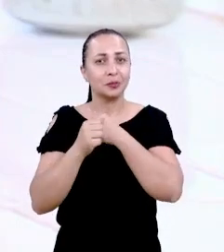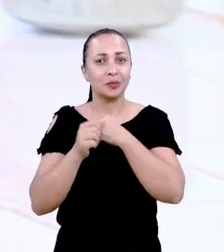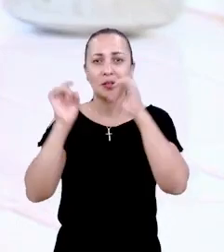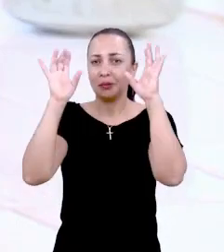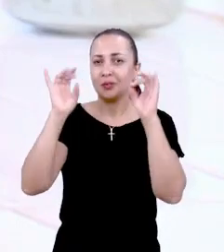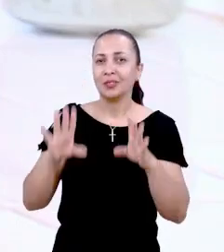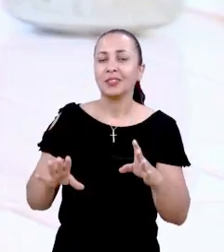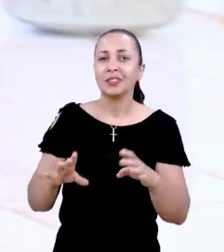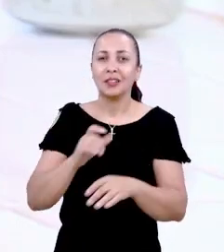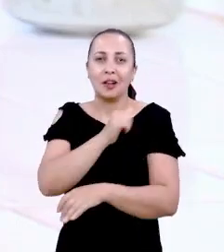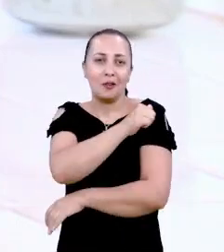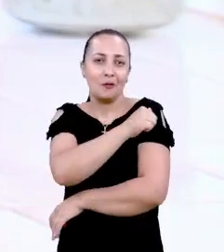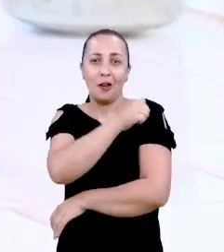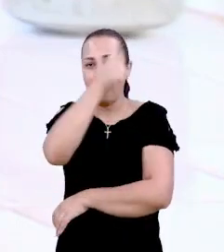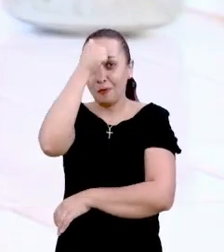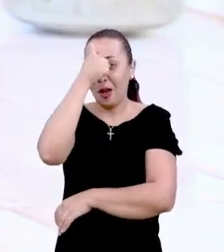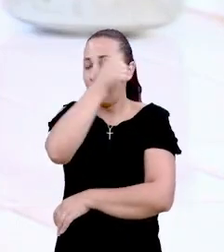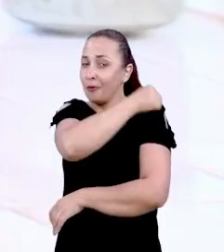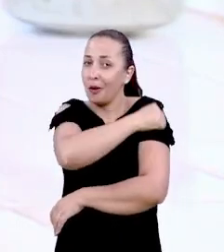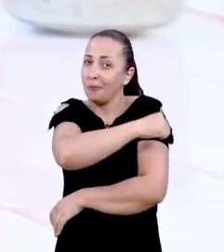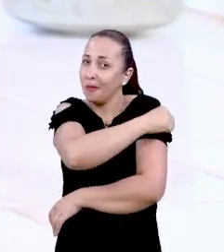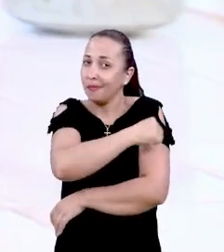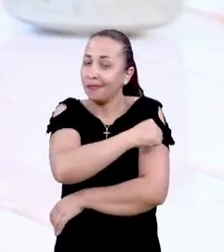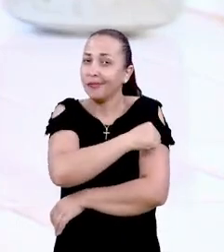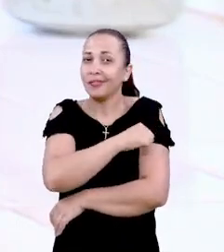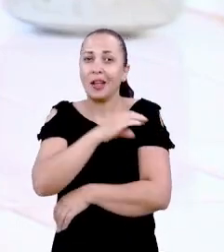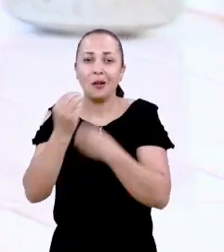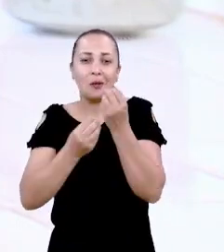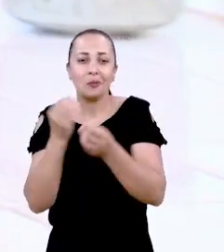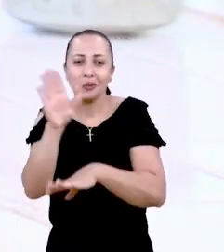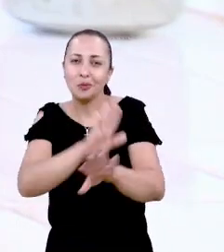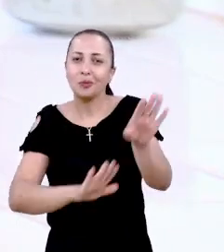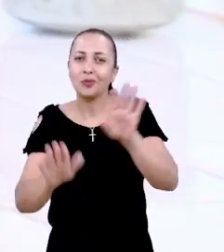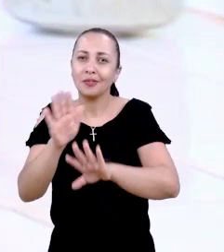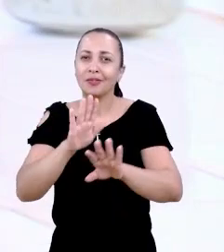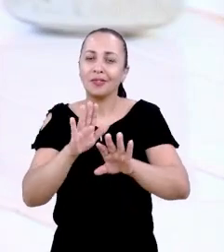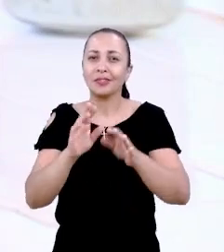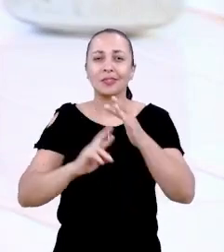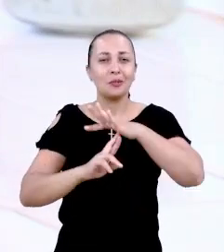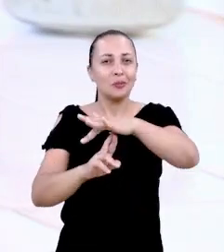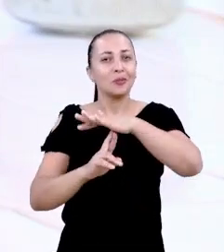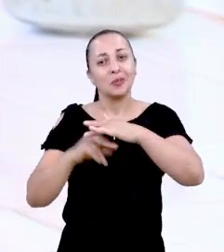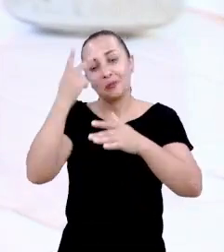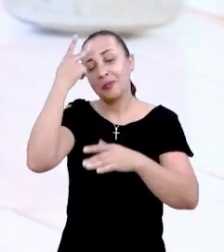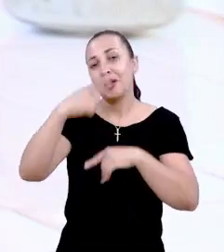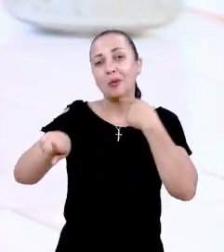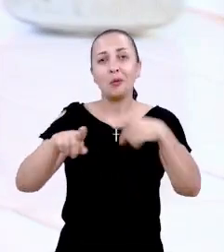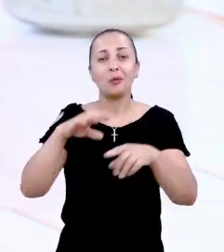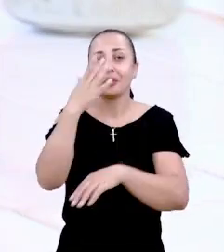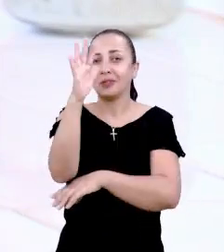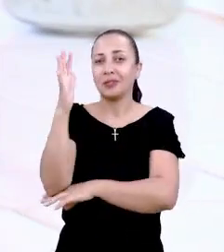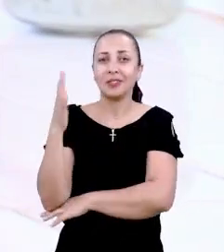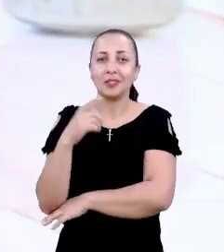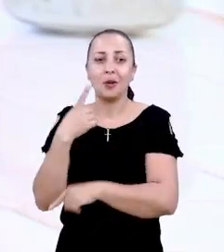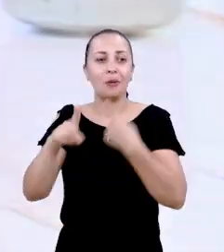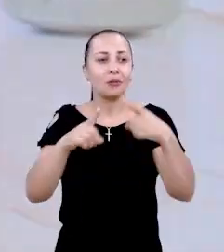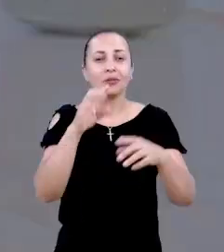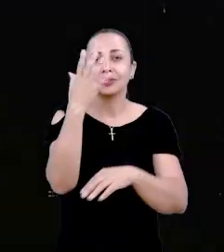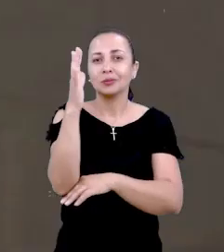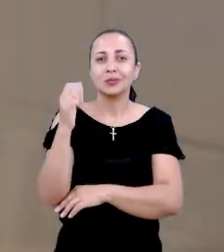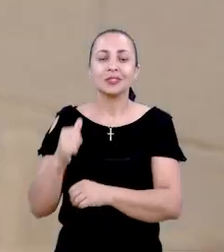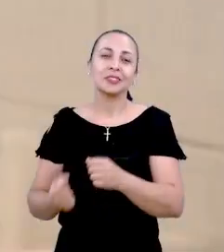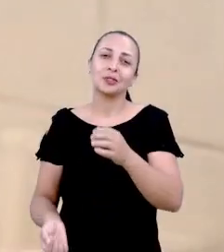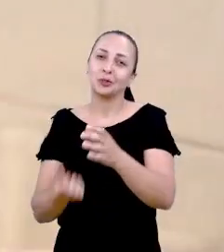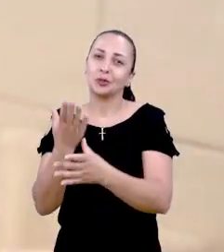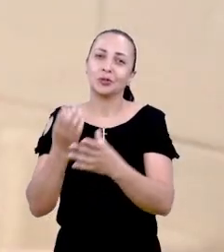espécies enfermeiras porque elas é como se cuidassem do ambiente para outras plantas conseguirem se estabelecer.